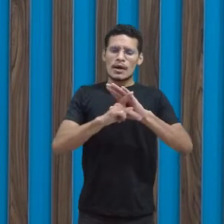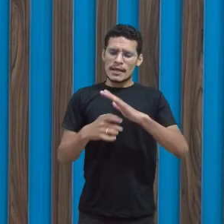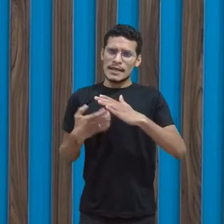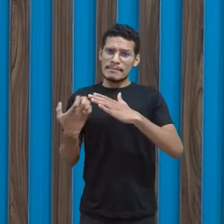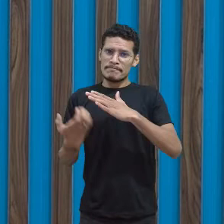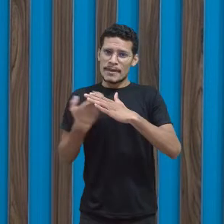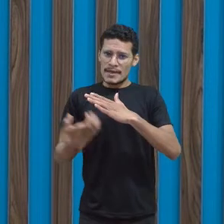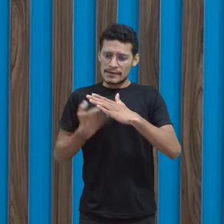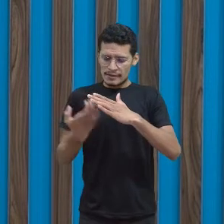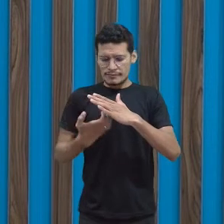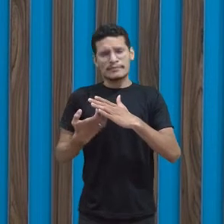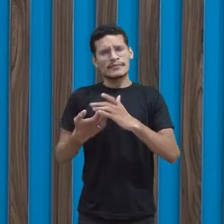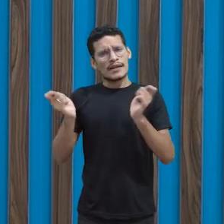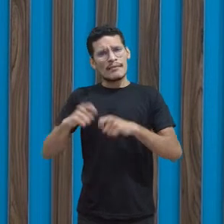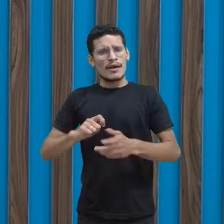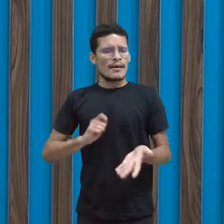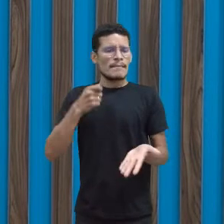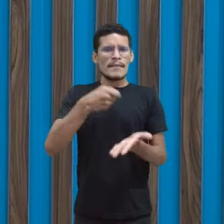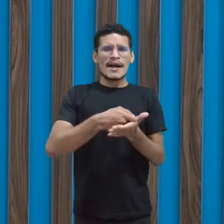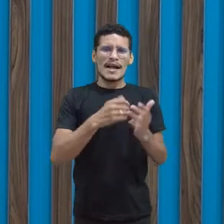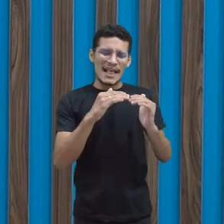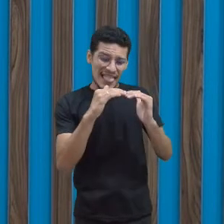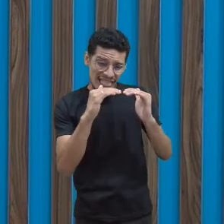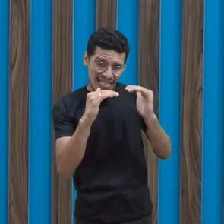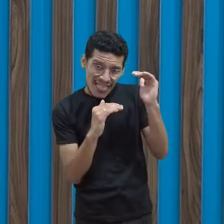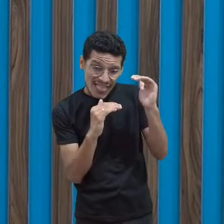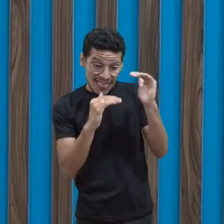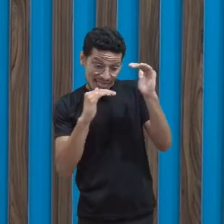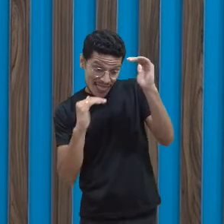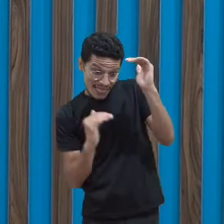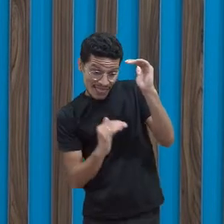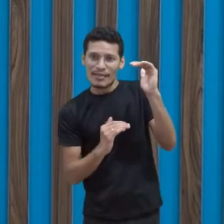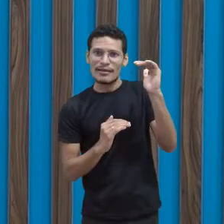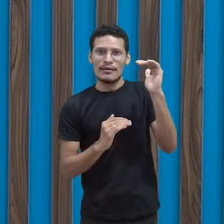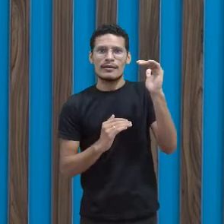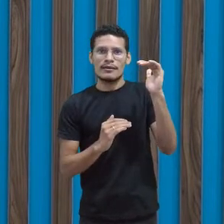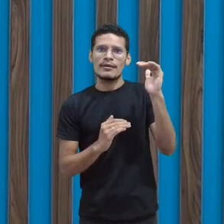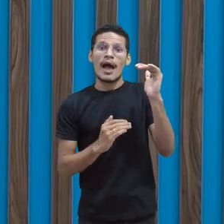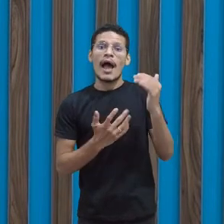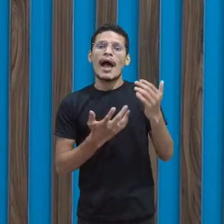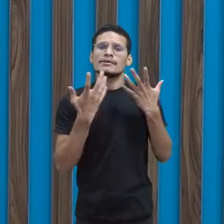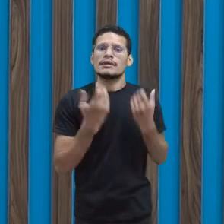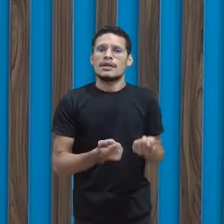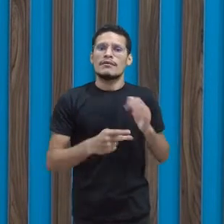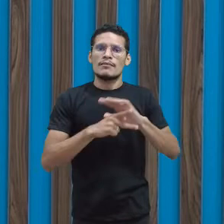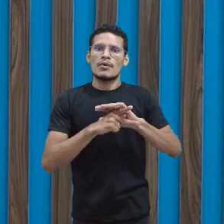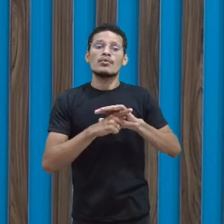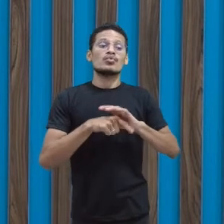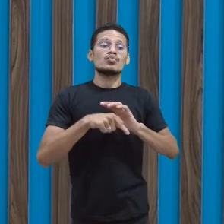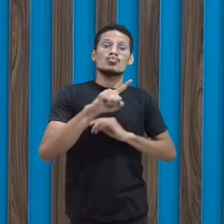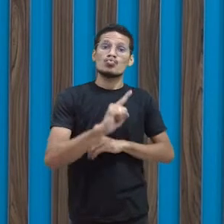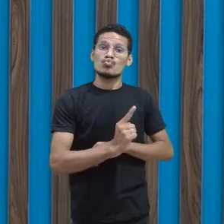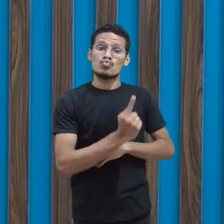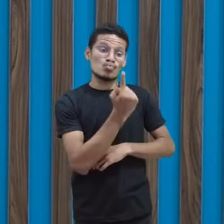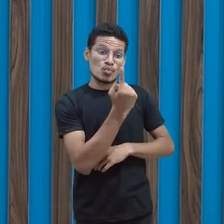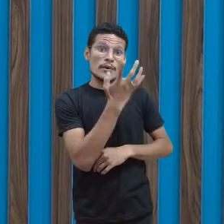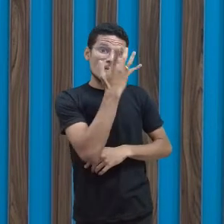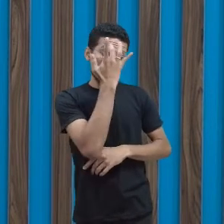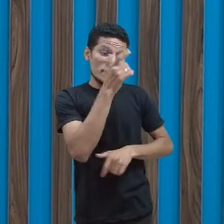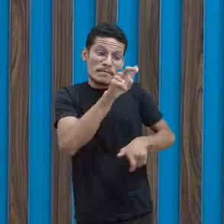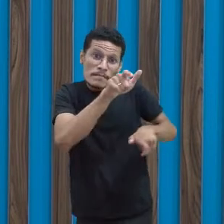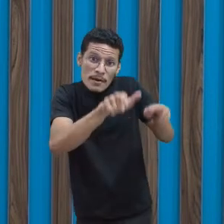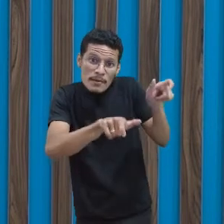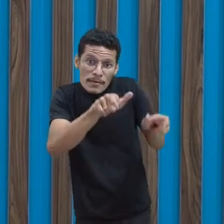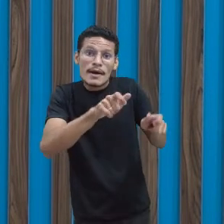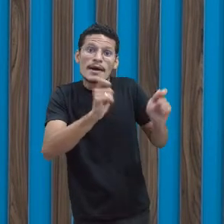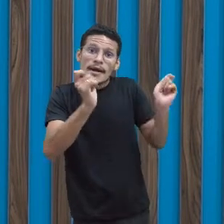por exemplo, elas possam pagar o mínimo daquilo que é considerável, né, aceitável, para que uma pessoa ela possa ter um